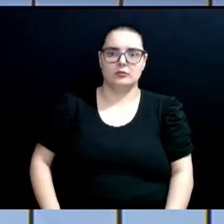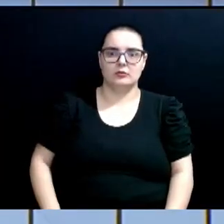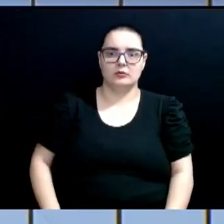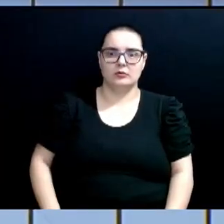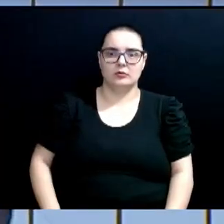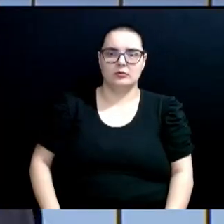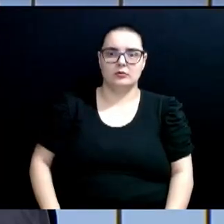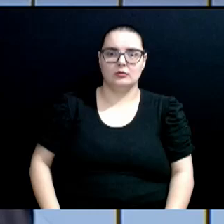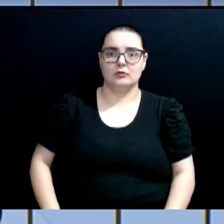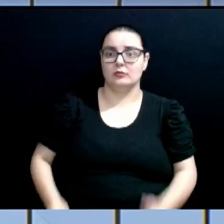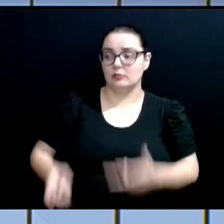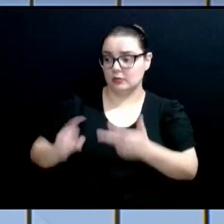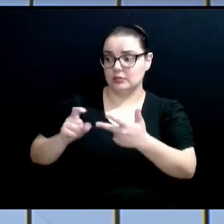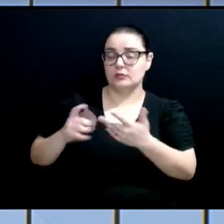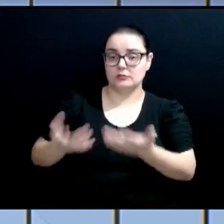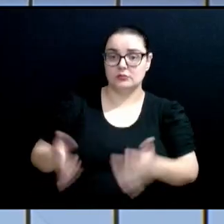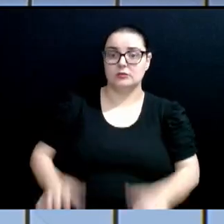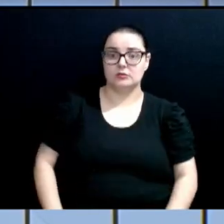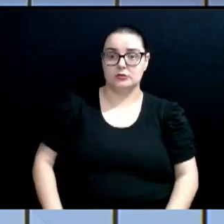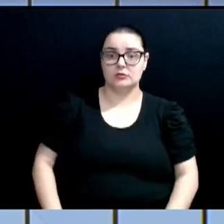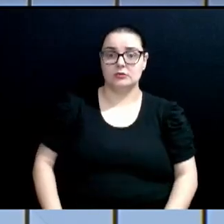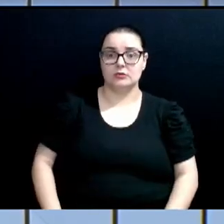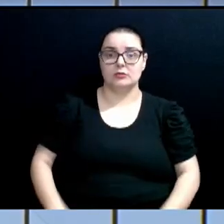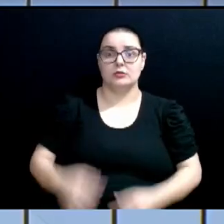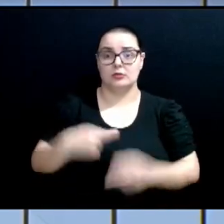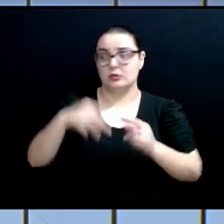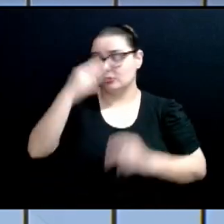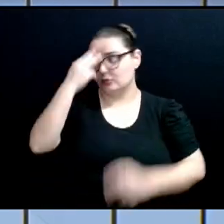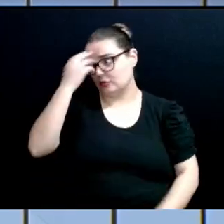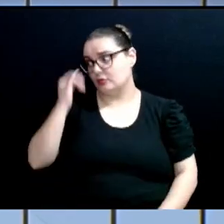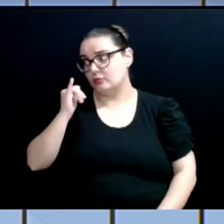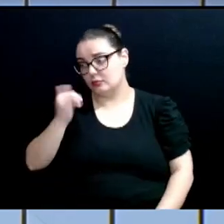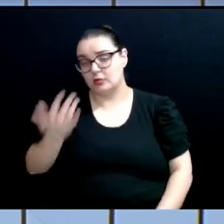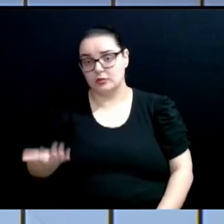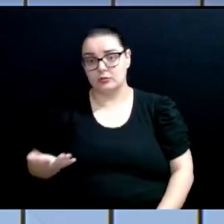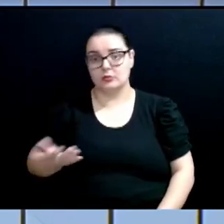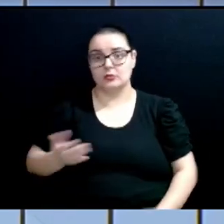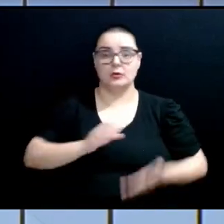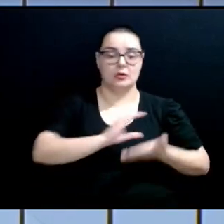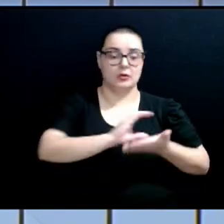executivo, e essa questão que o Romão disse, os conselhos de participação.